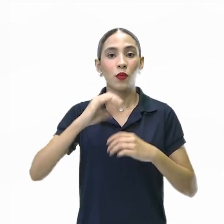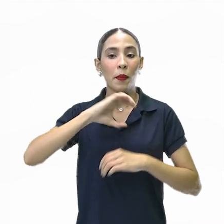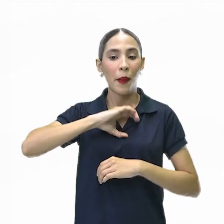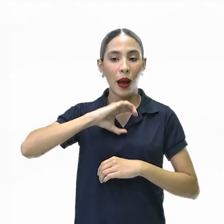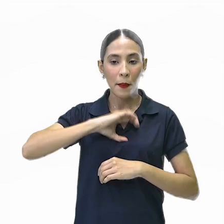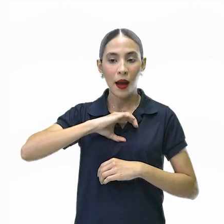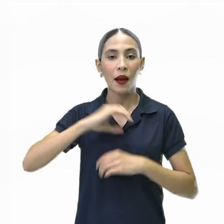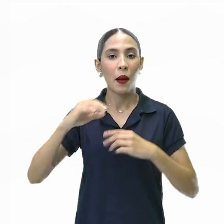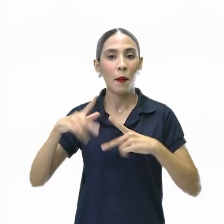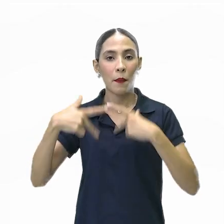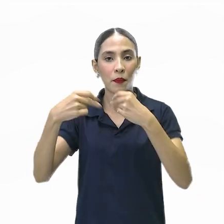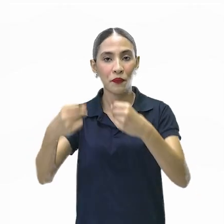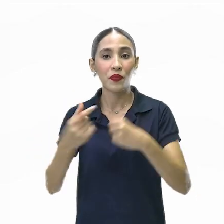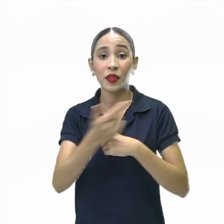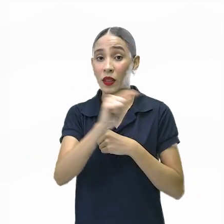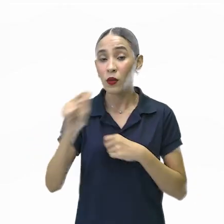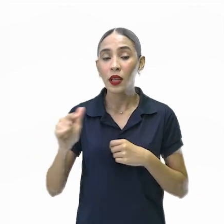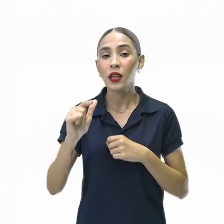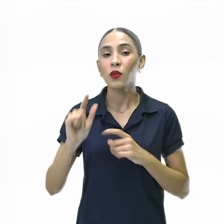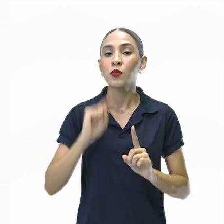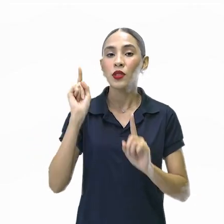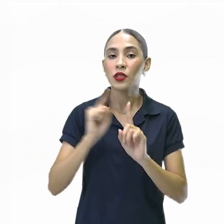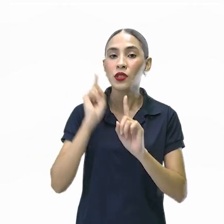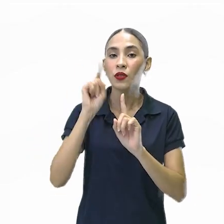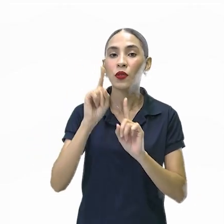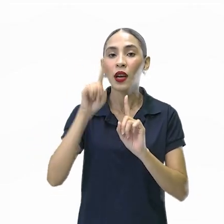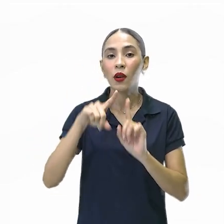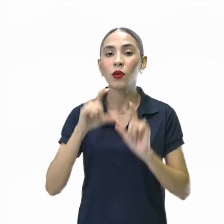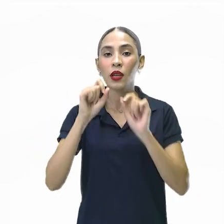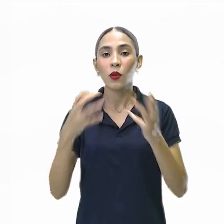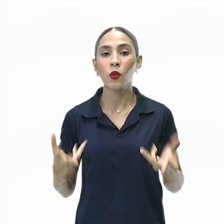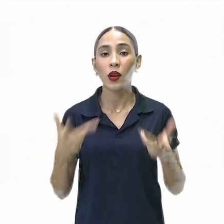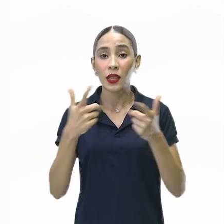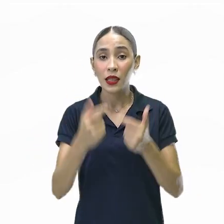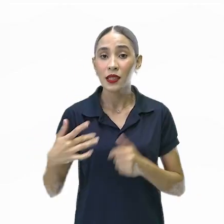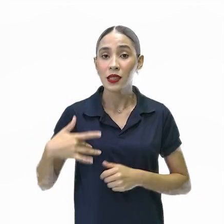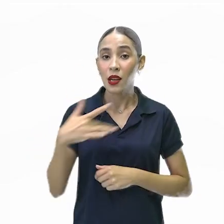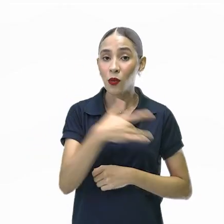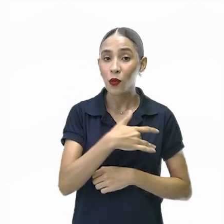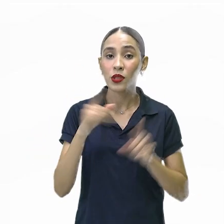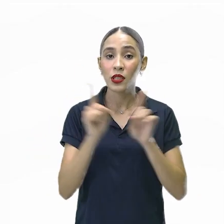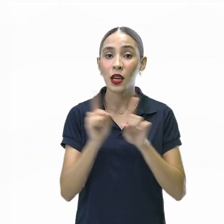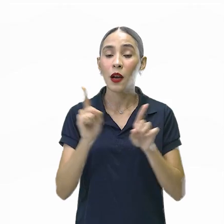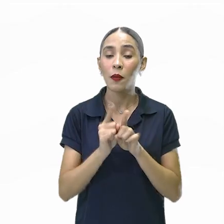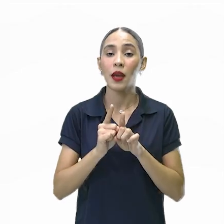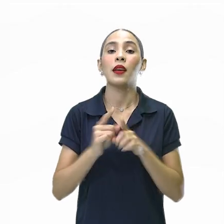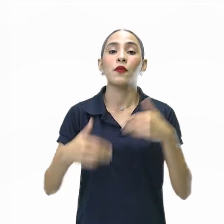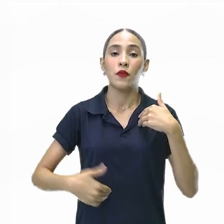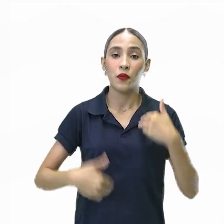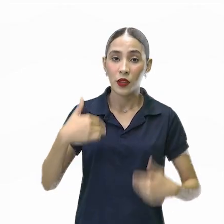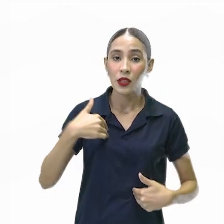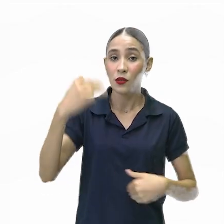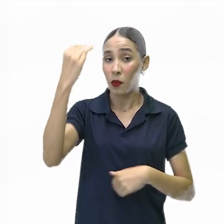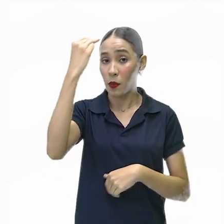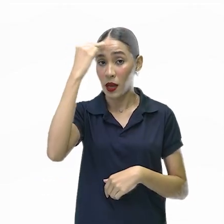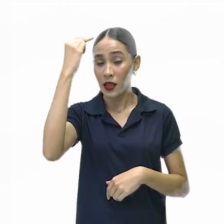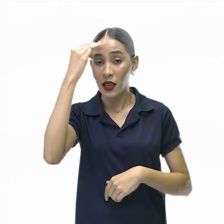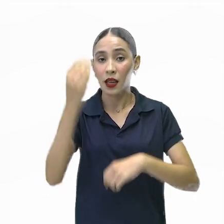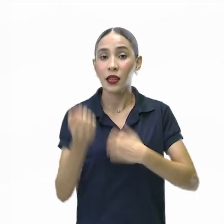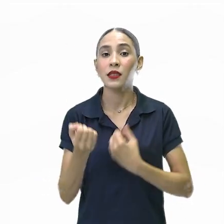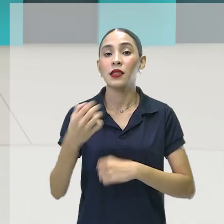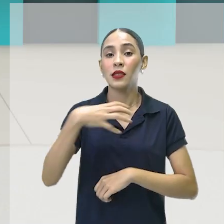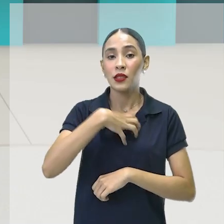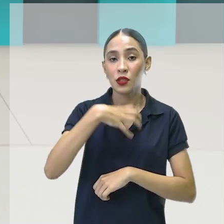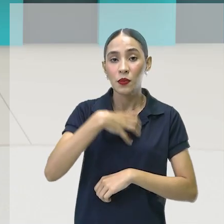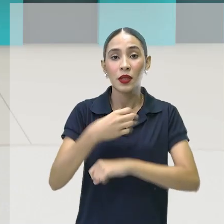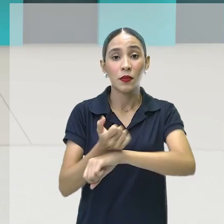ela visa o bem-estar e a saúde dos seus praticantes e trabalha aspectos físicos, mentais, emocionais e sociais. E eu